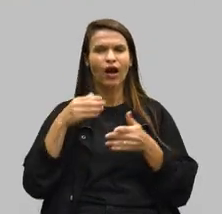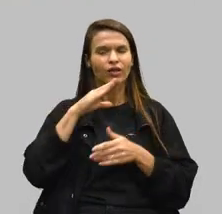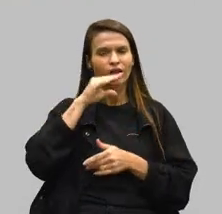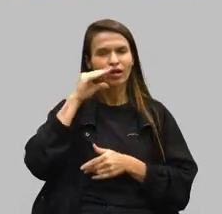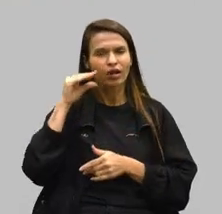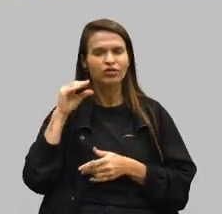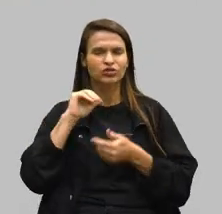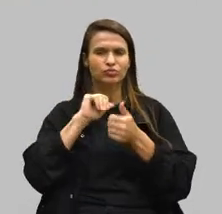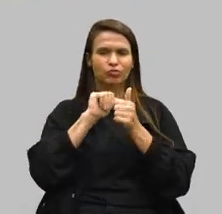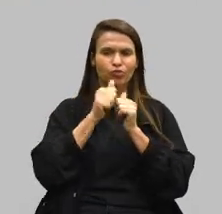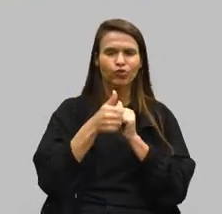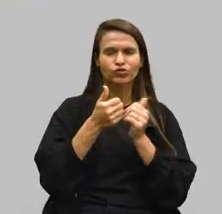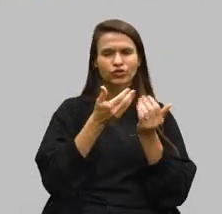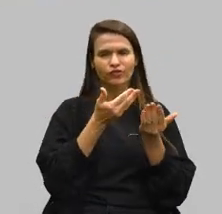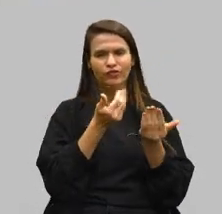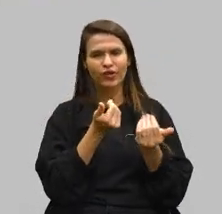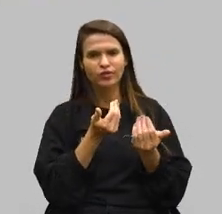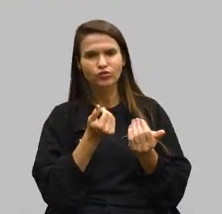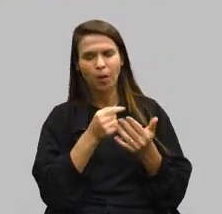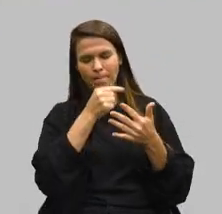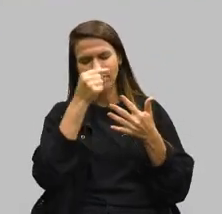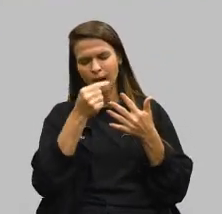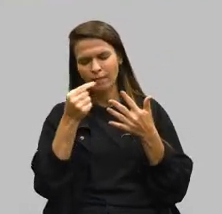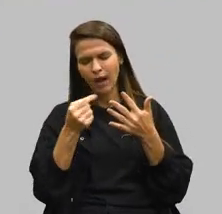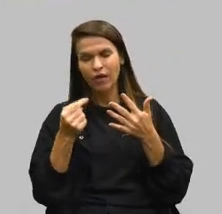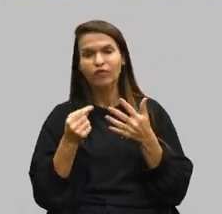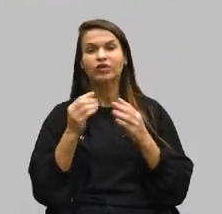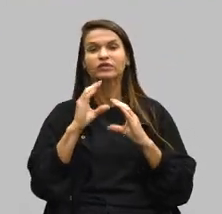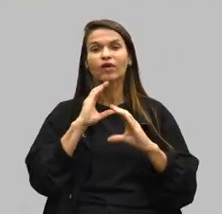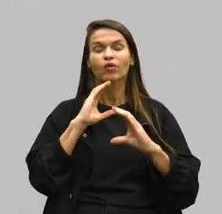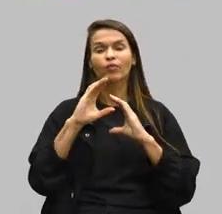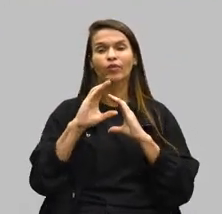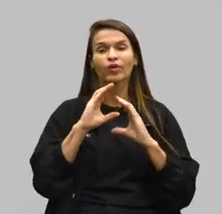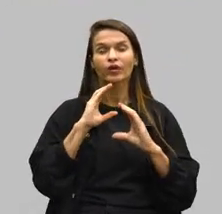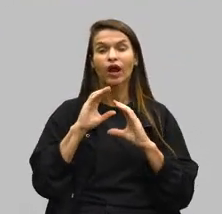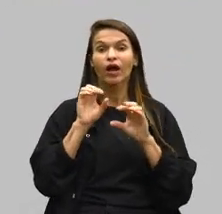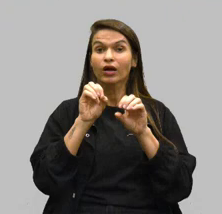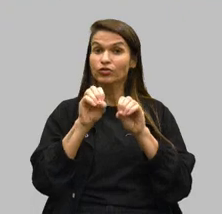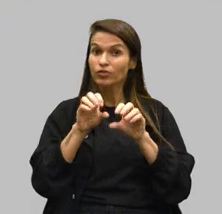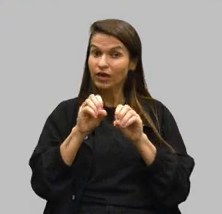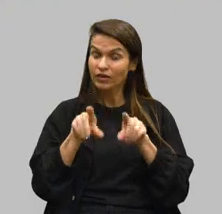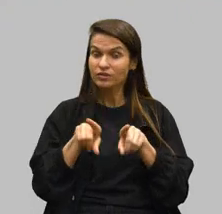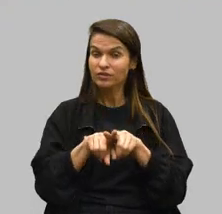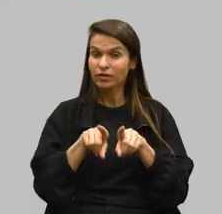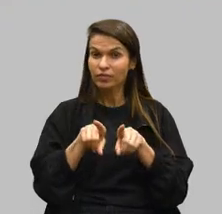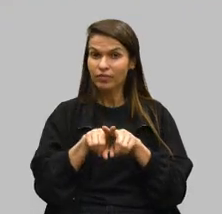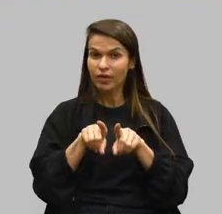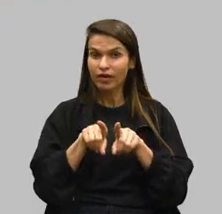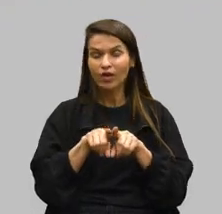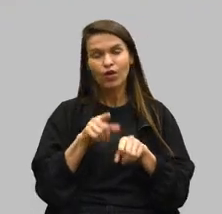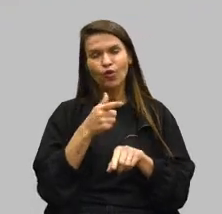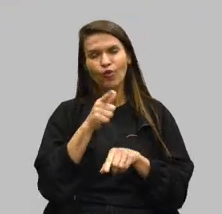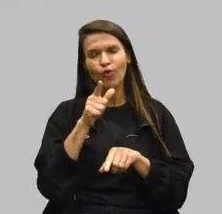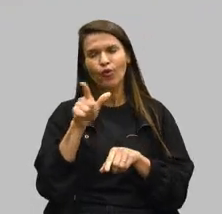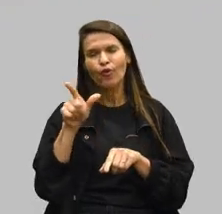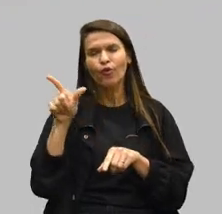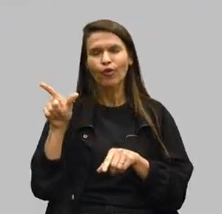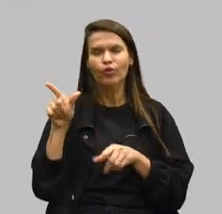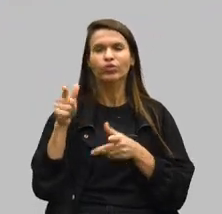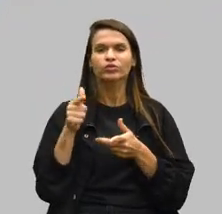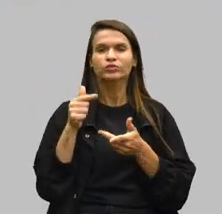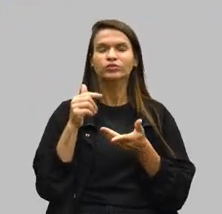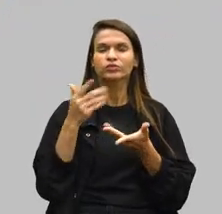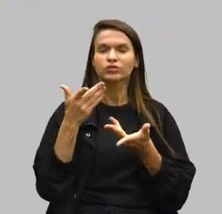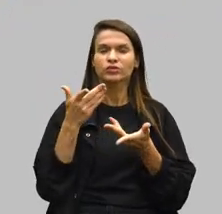Esporte Juventude você vai comunicar muito com a educação eh e outras pastas de